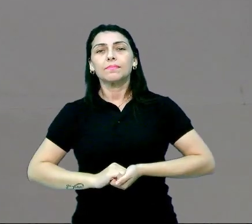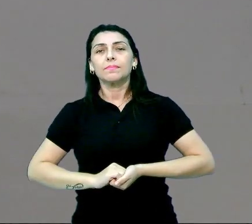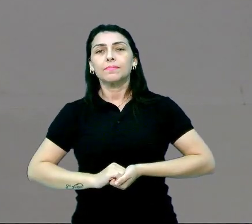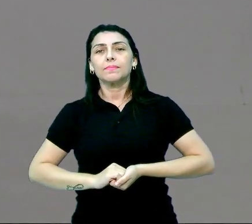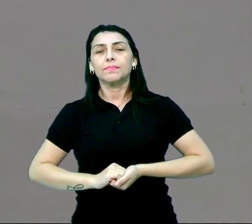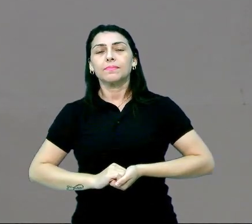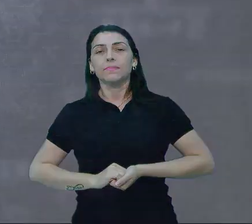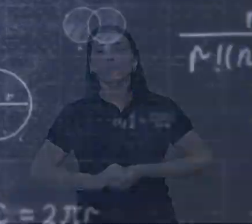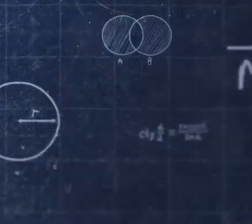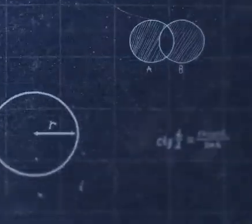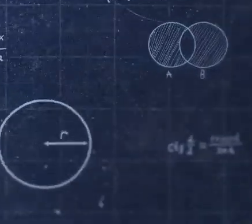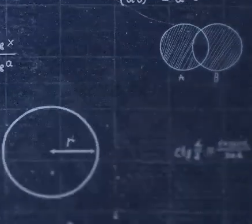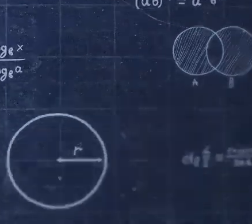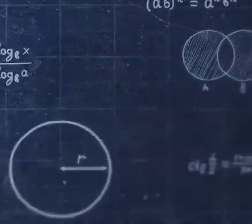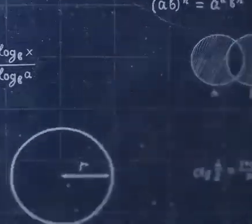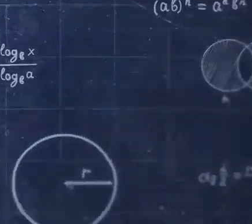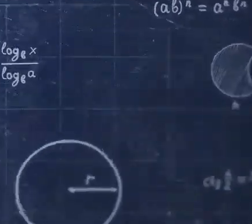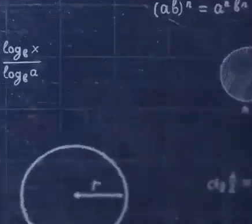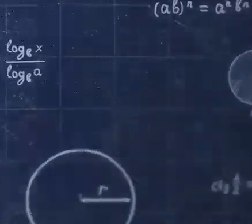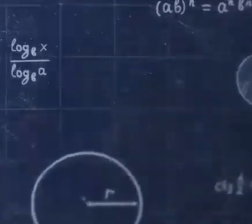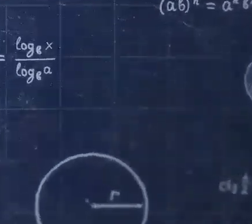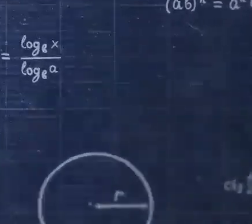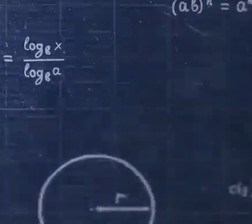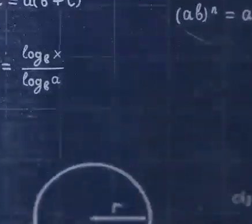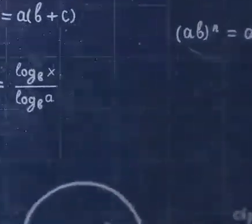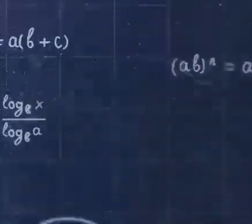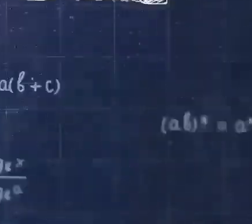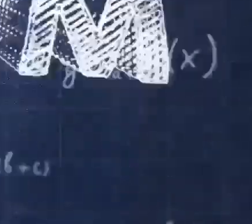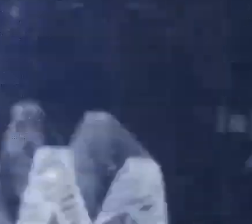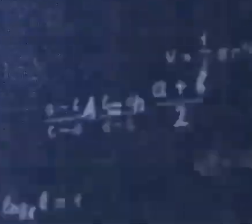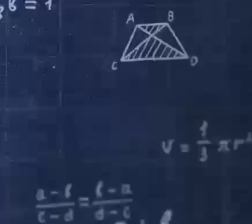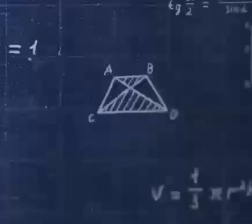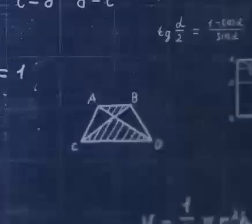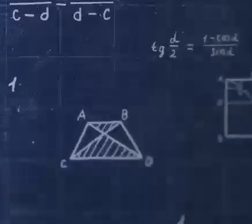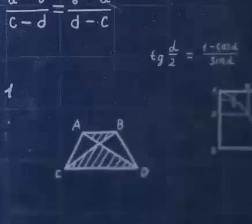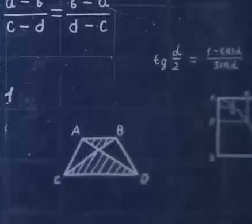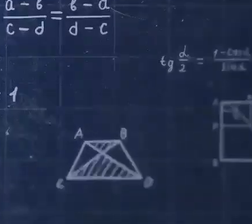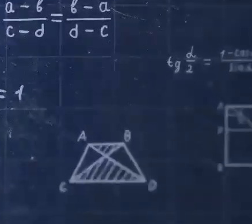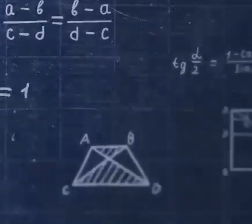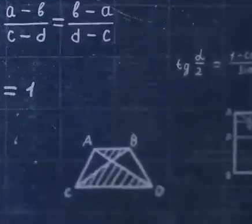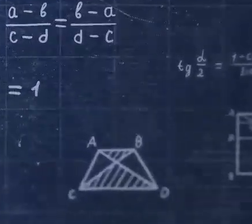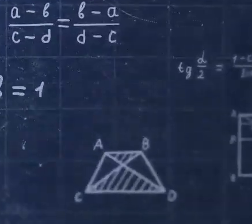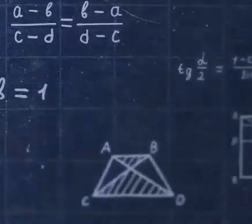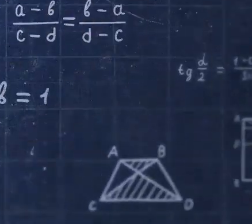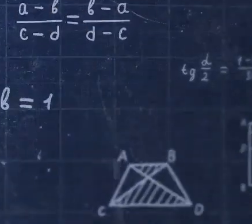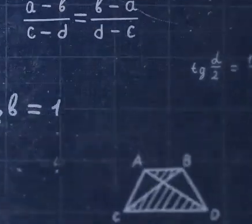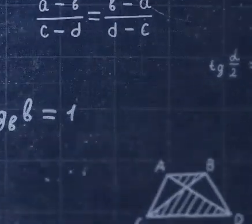encontro.